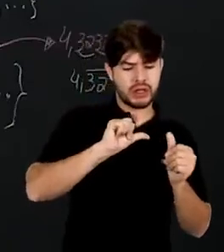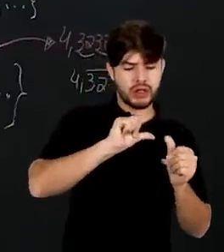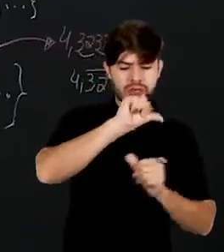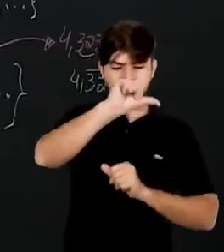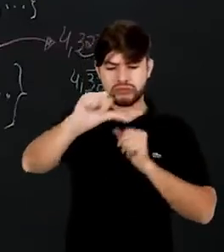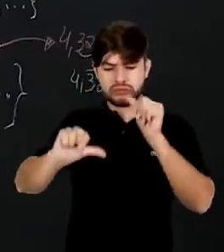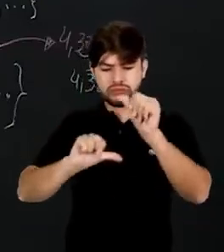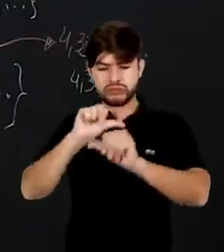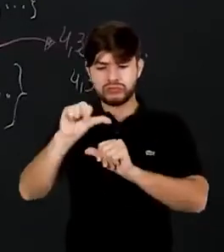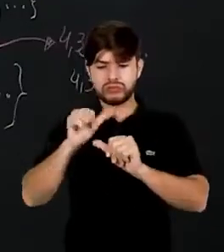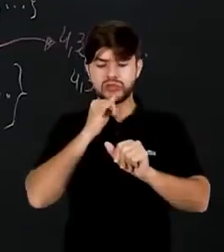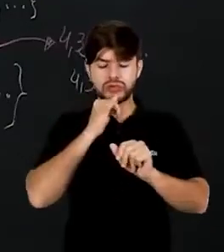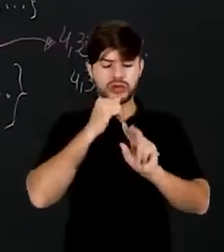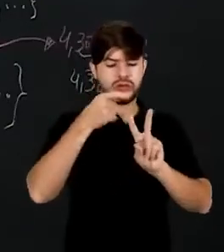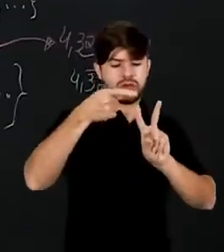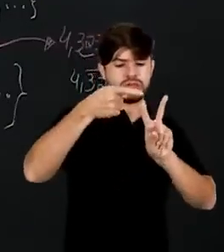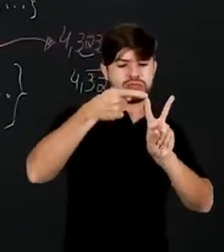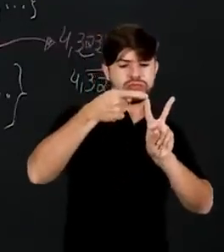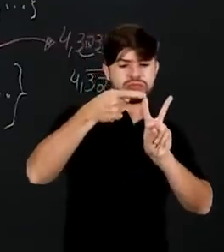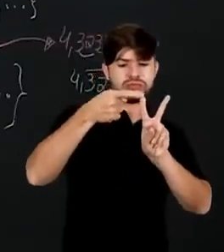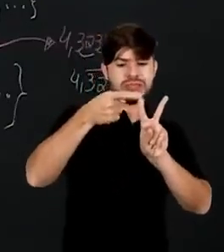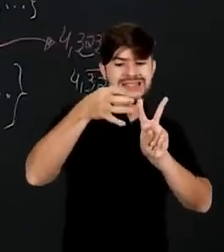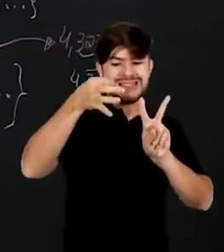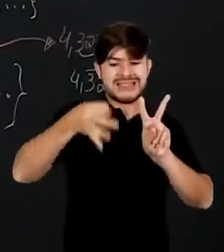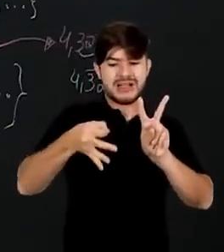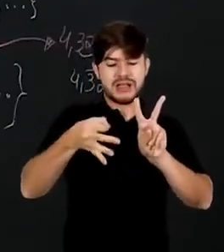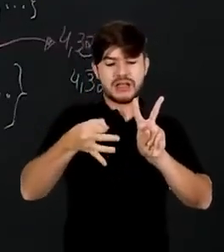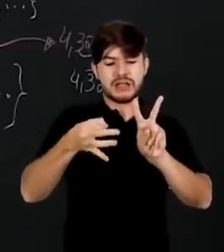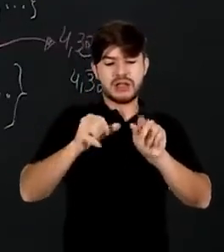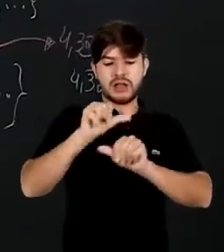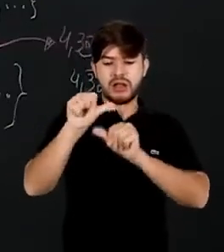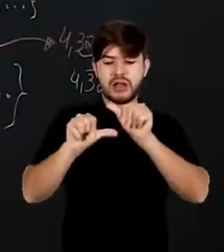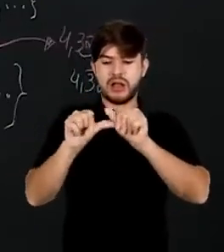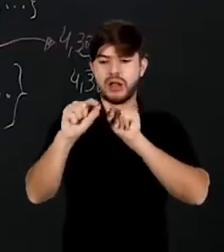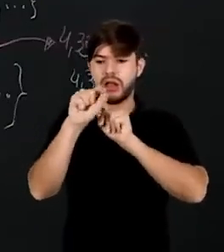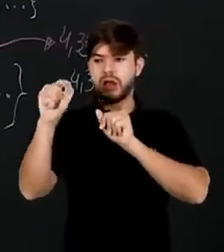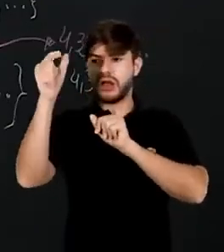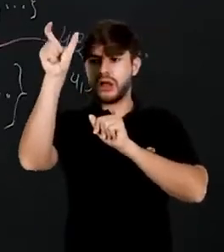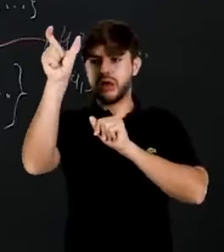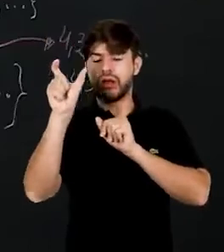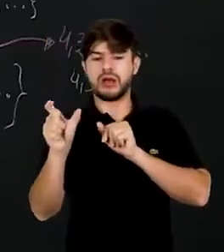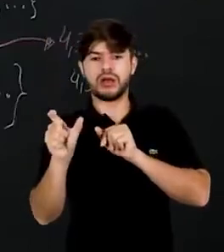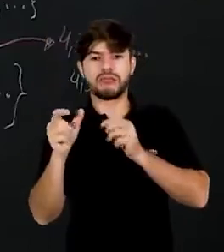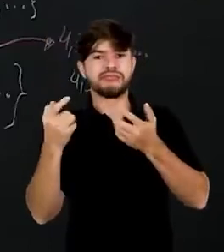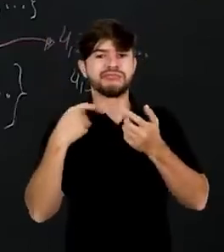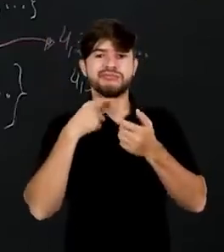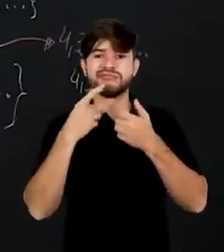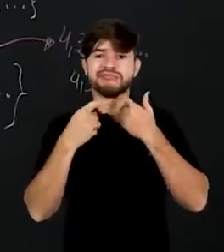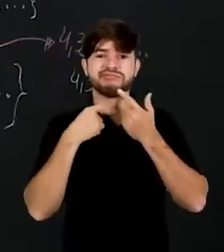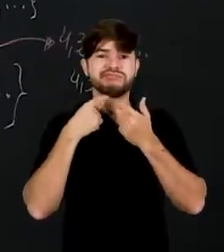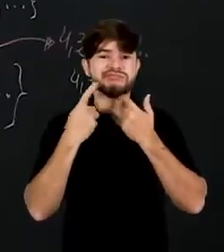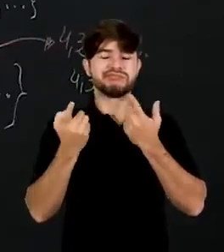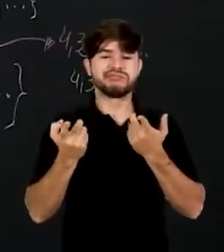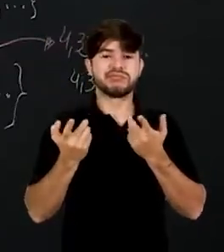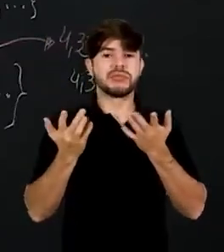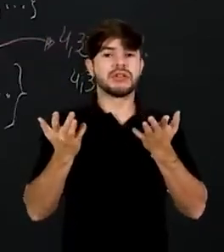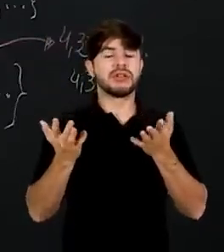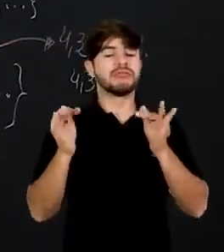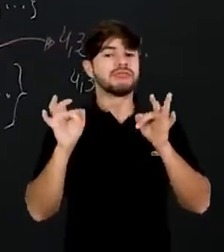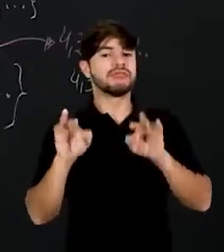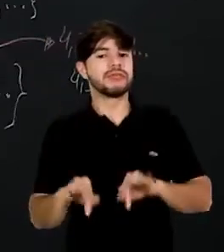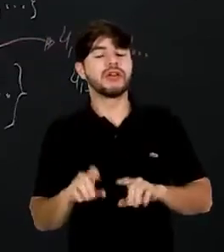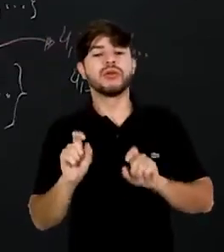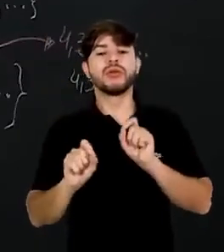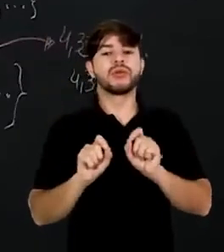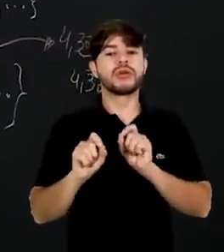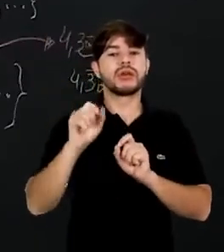raiz quadrada, por exemplo, que não seja exata, em forma de fração. Não tem como fazer isso, tá bom? E, finalmente, um